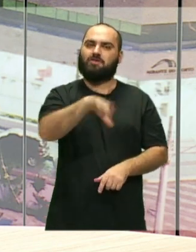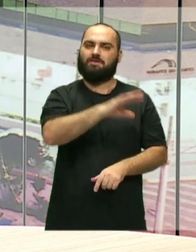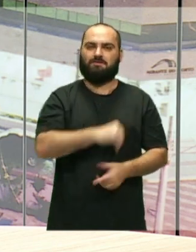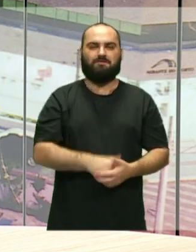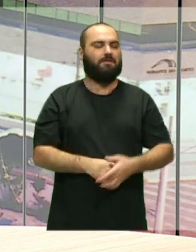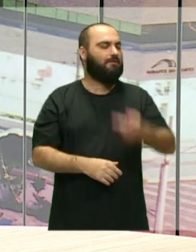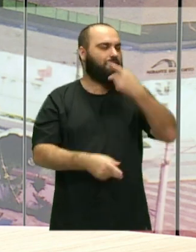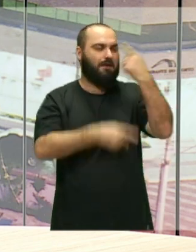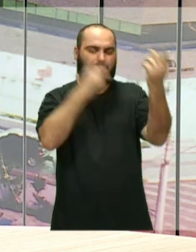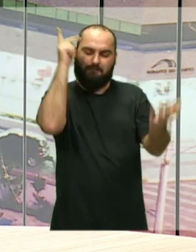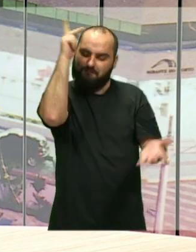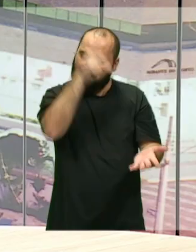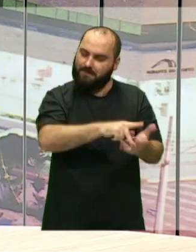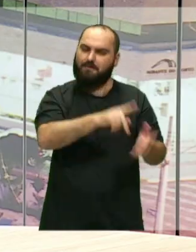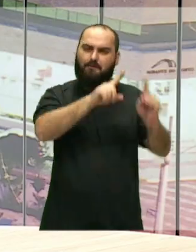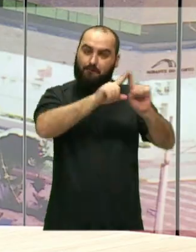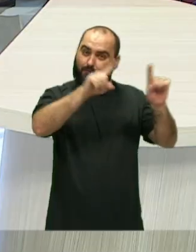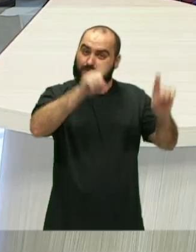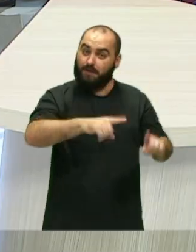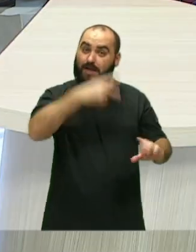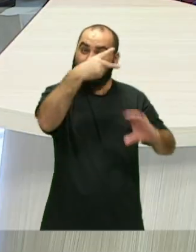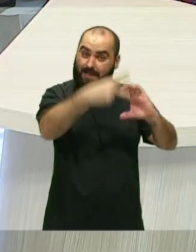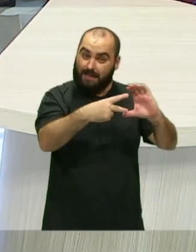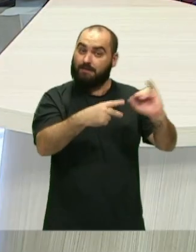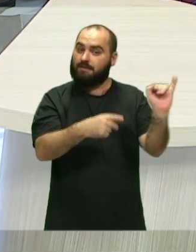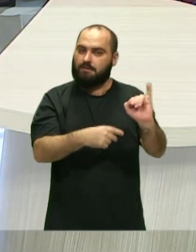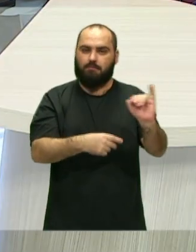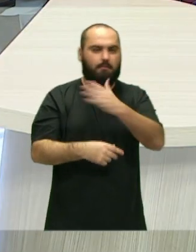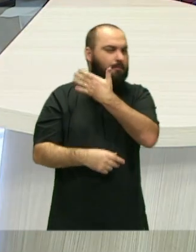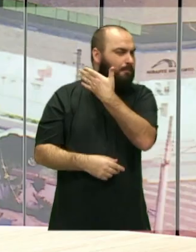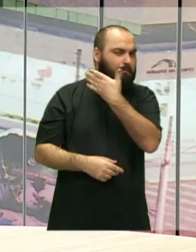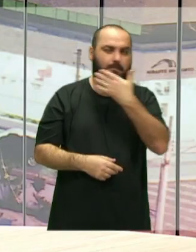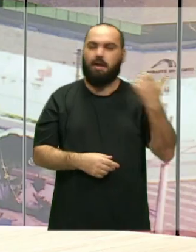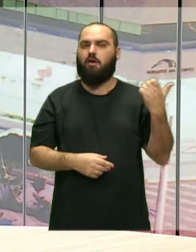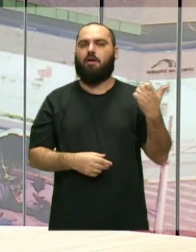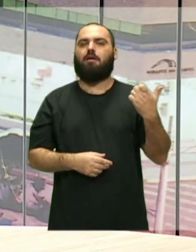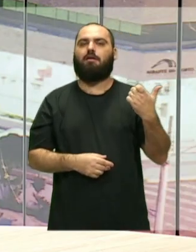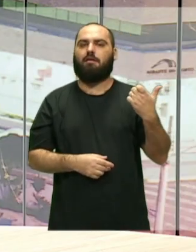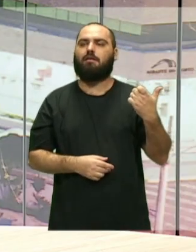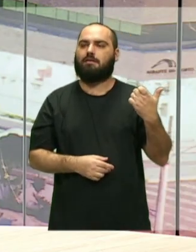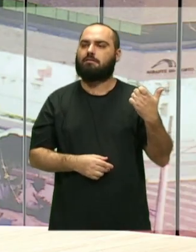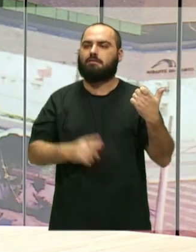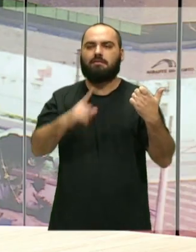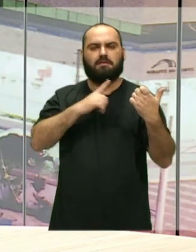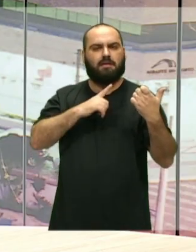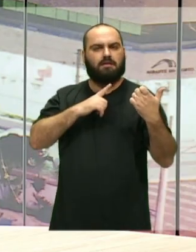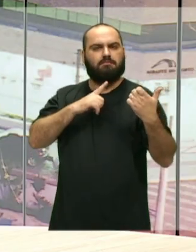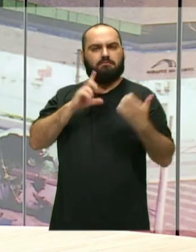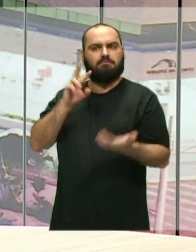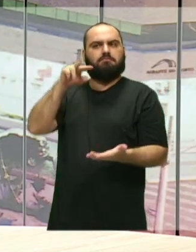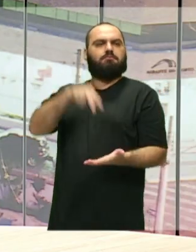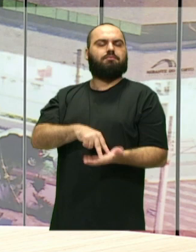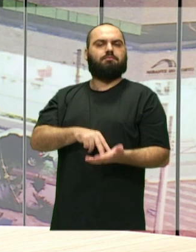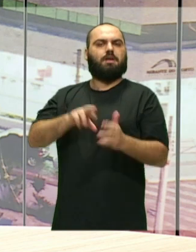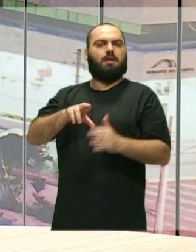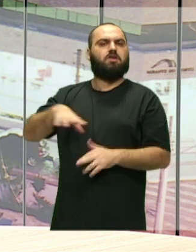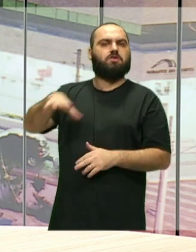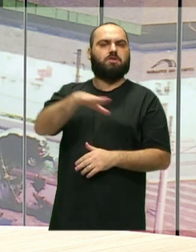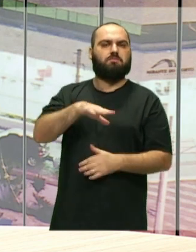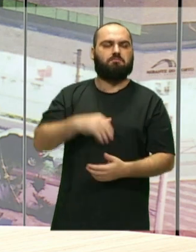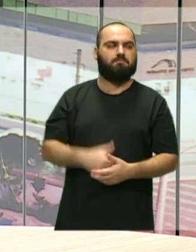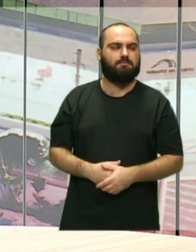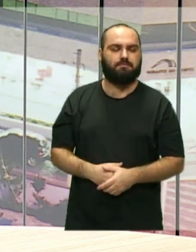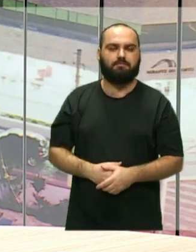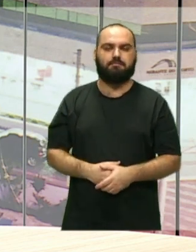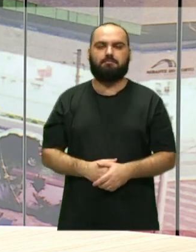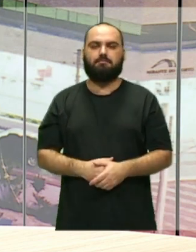de boca cheia os nossos os nossos servidores são muito bem acolhedores a gente tem esse protagonismo aqui na região o balanço que eu faço